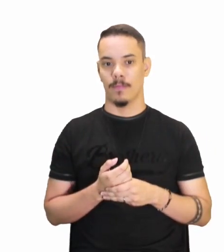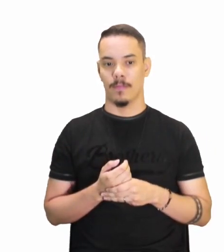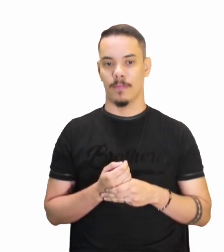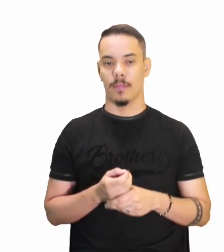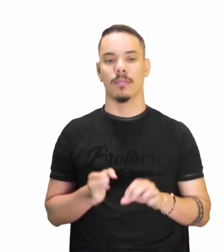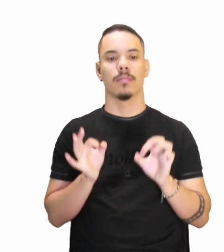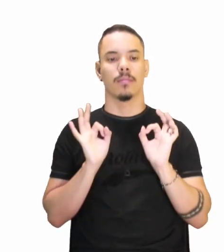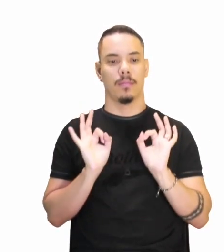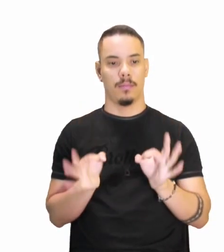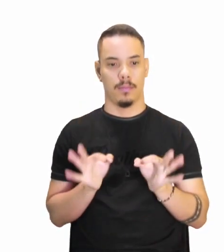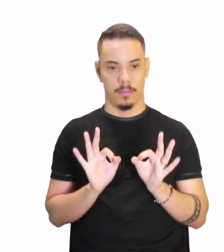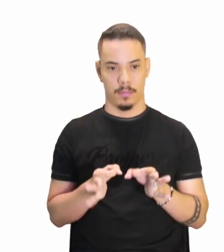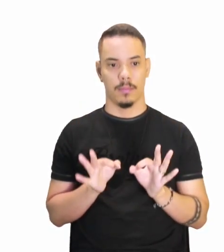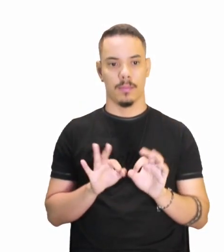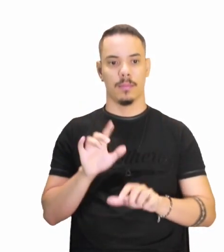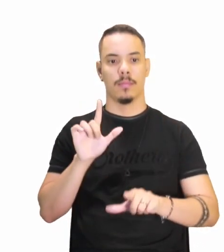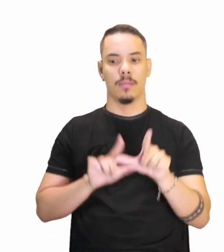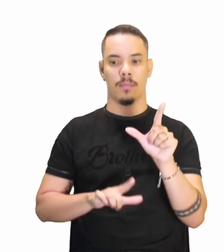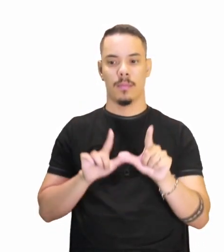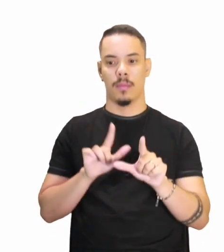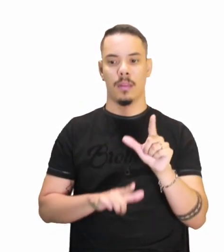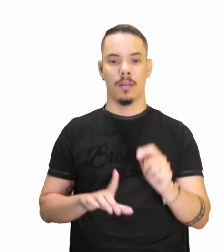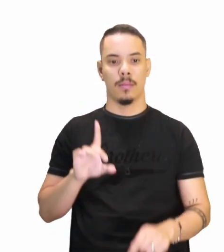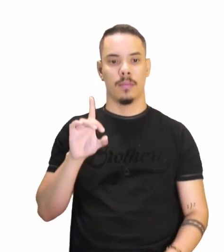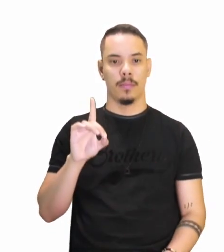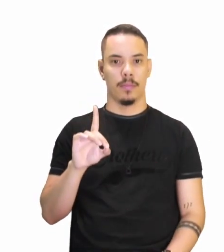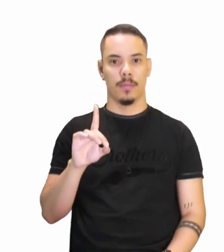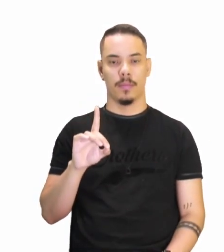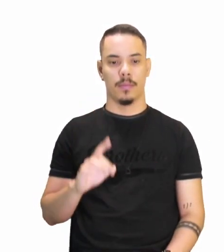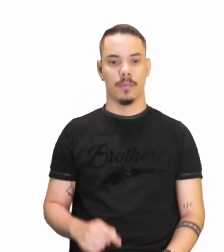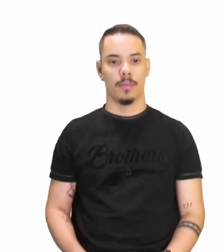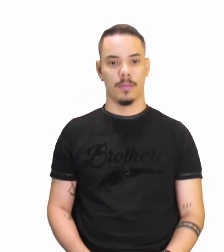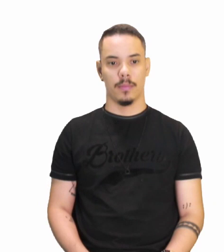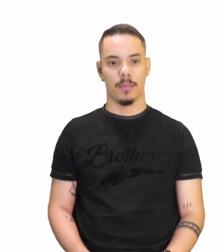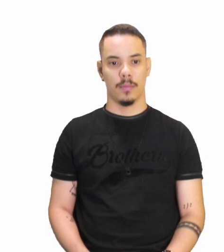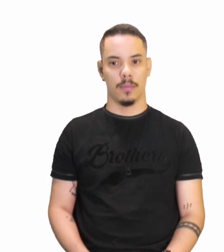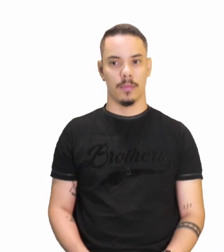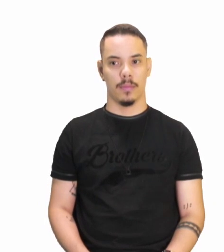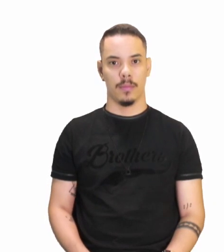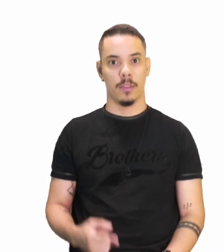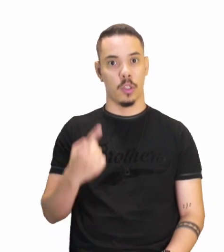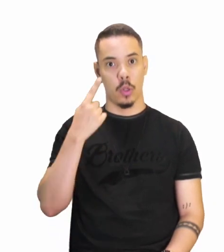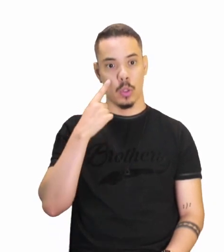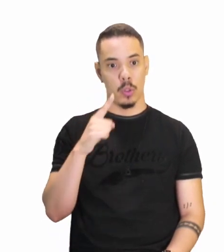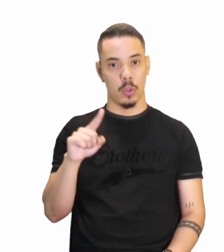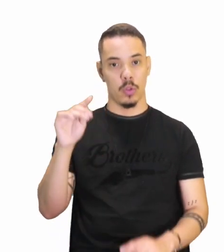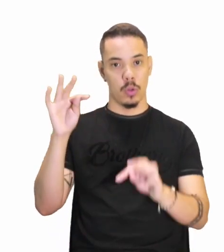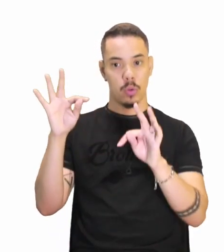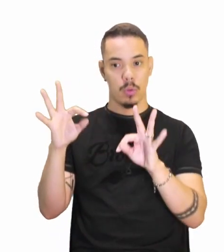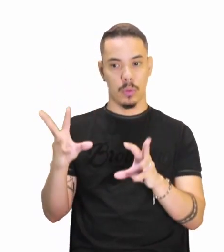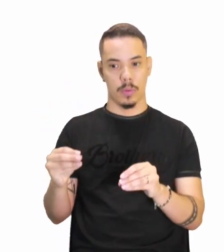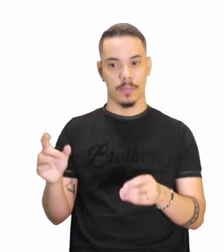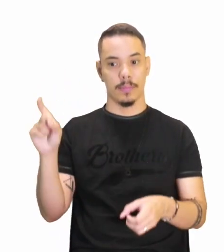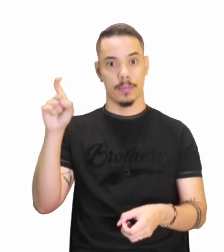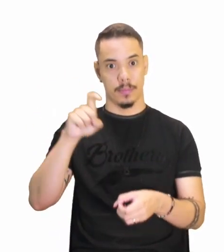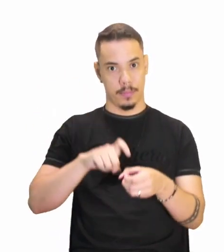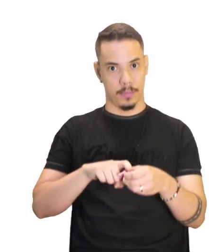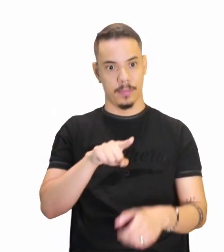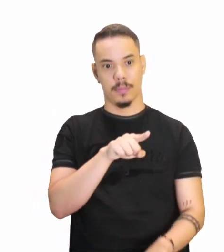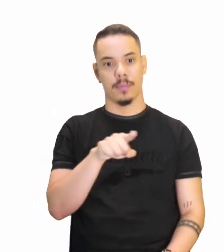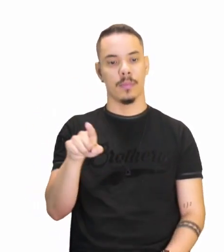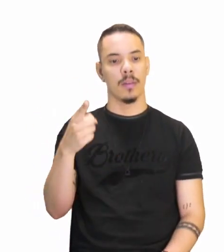muito bem É a letra D longe disso retome aí